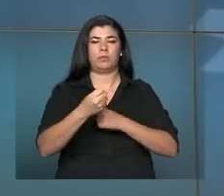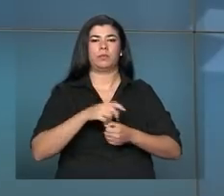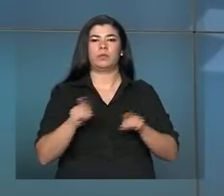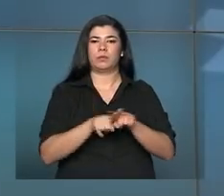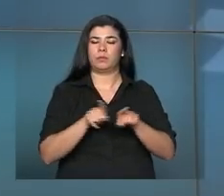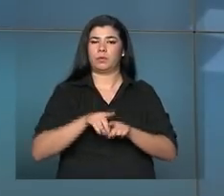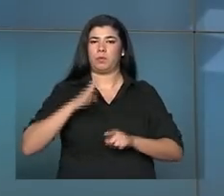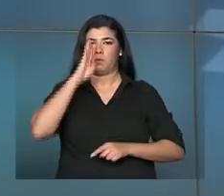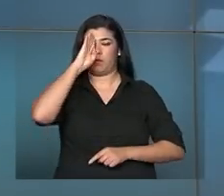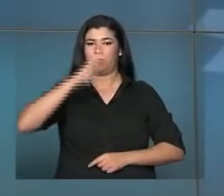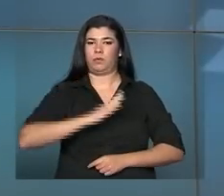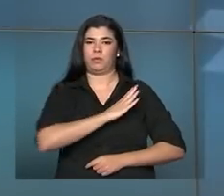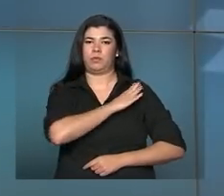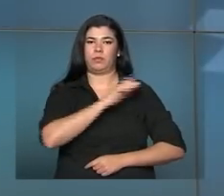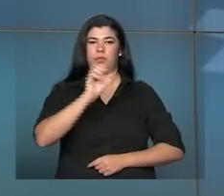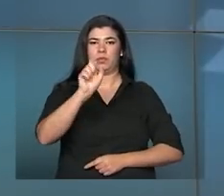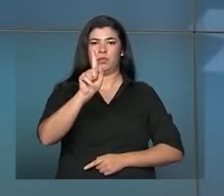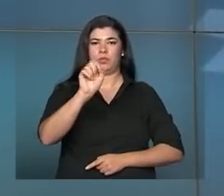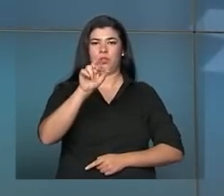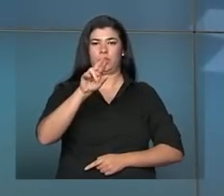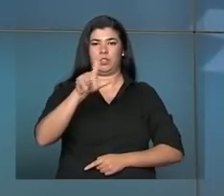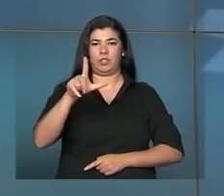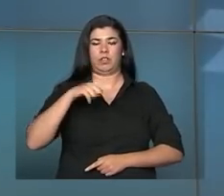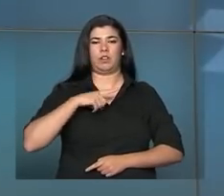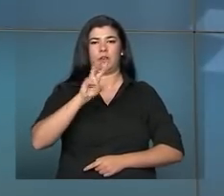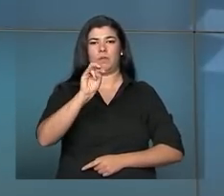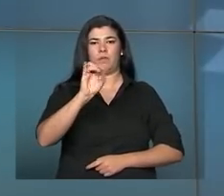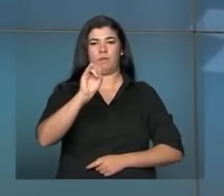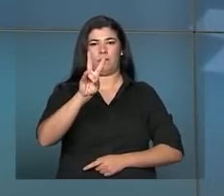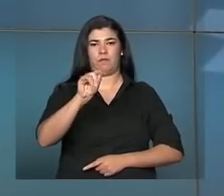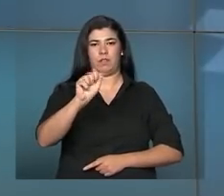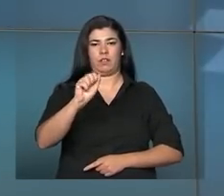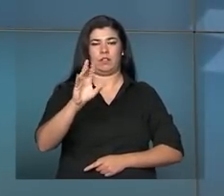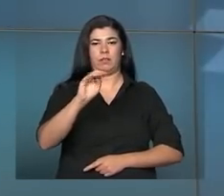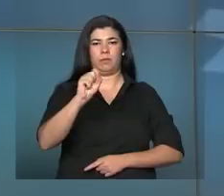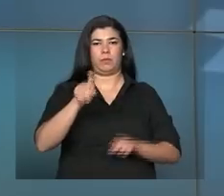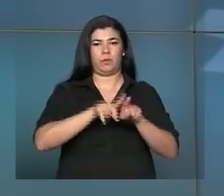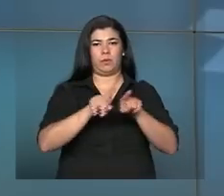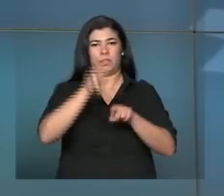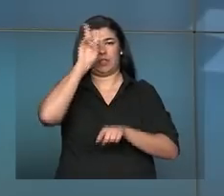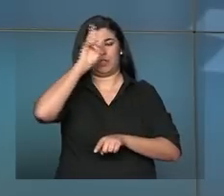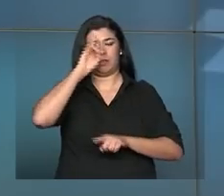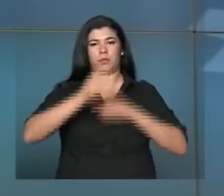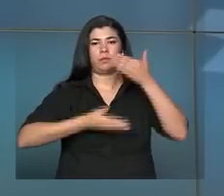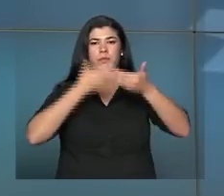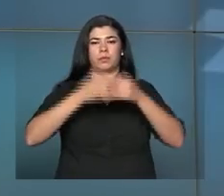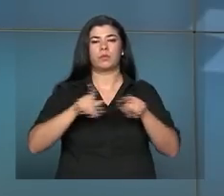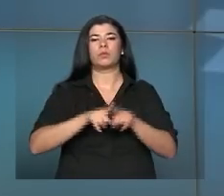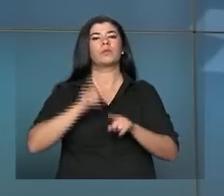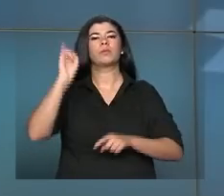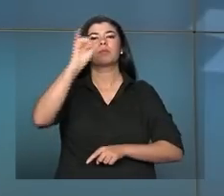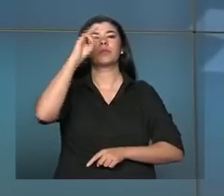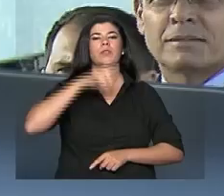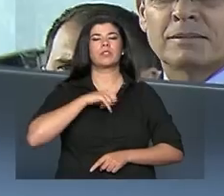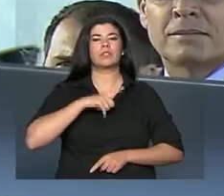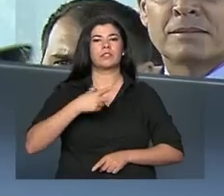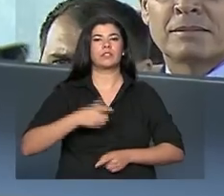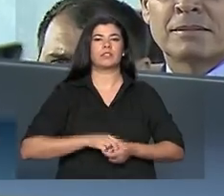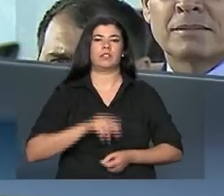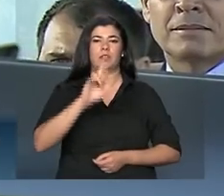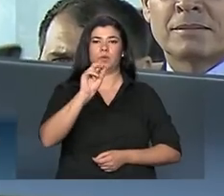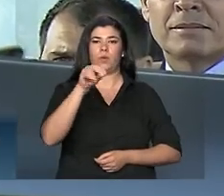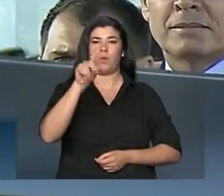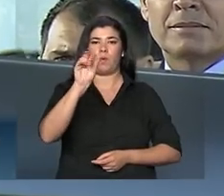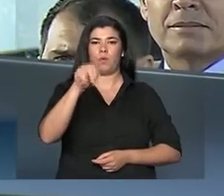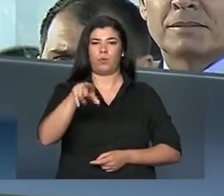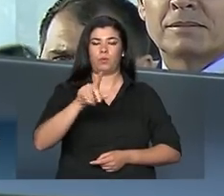O comandante do Exército, General Eduardo Vilas Boas, lembrou em discurso a importância do desbravador Marechal Rondon.